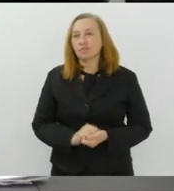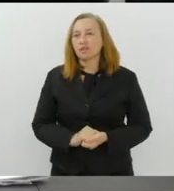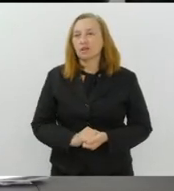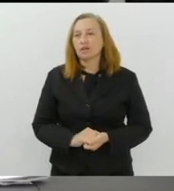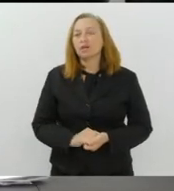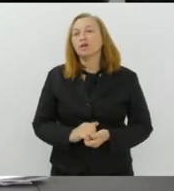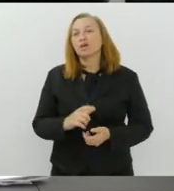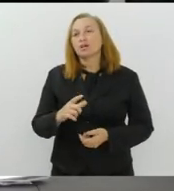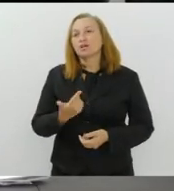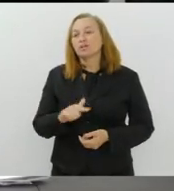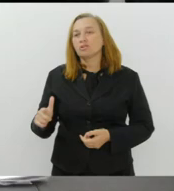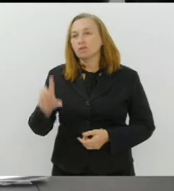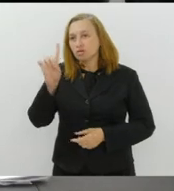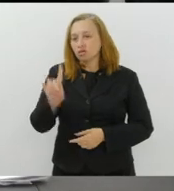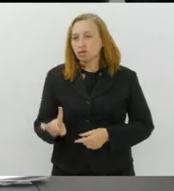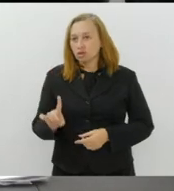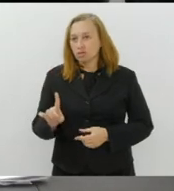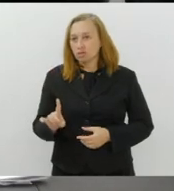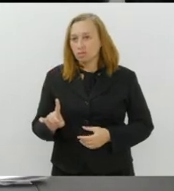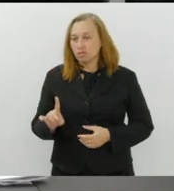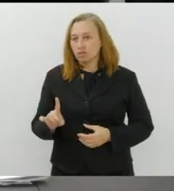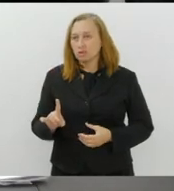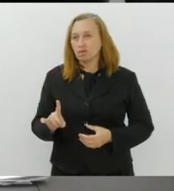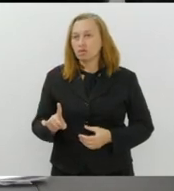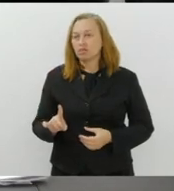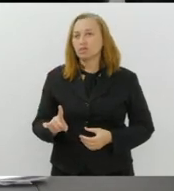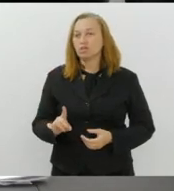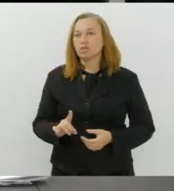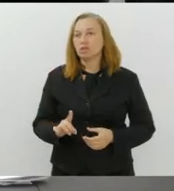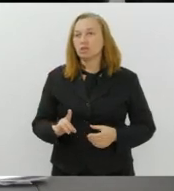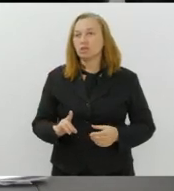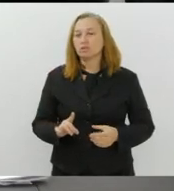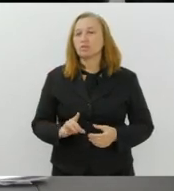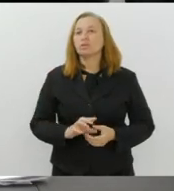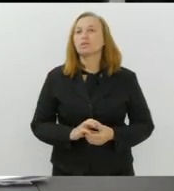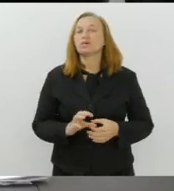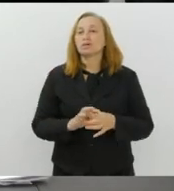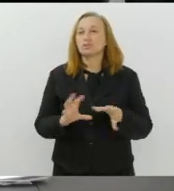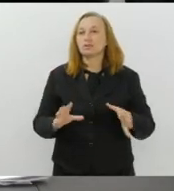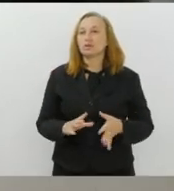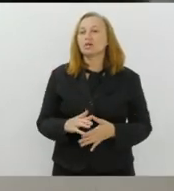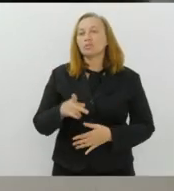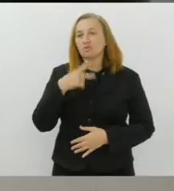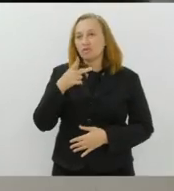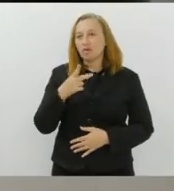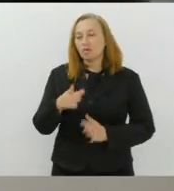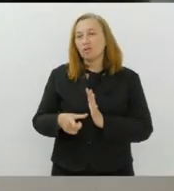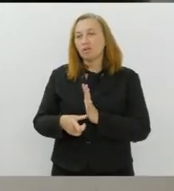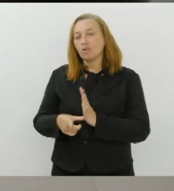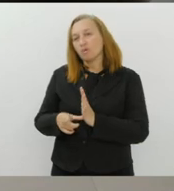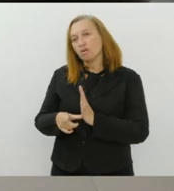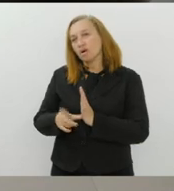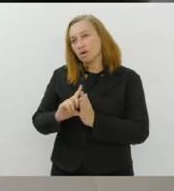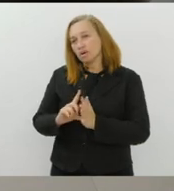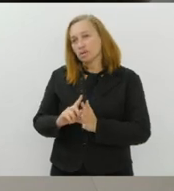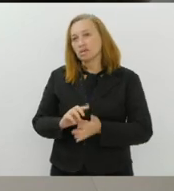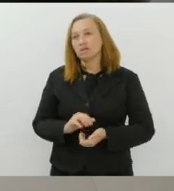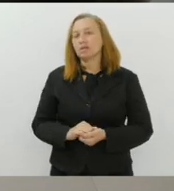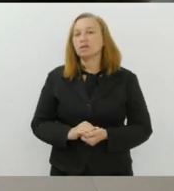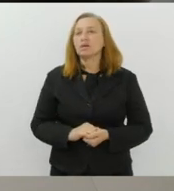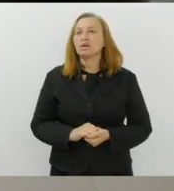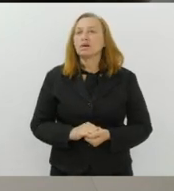têm hoje os seus direitos atendidos? Como disse a doutora Vivian, que me antecedeu aqui, parece